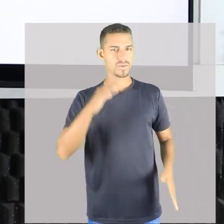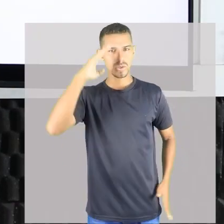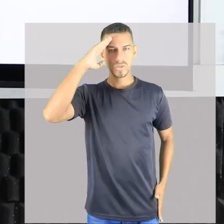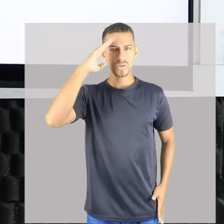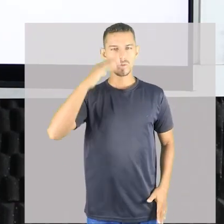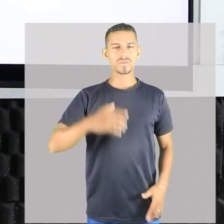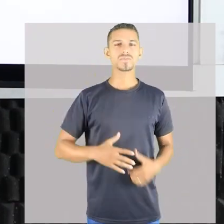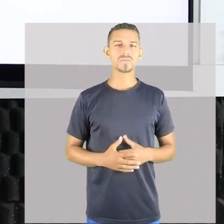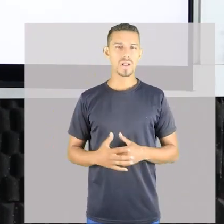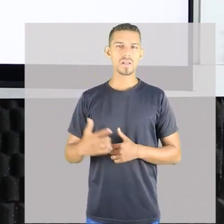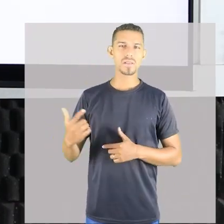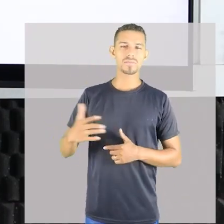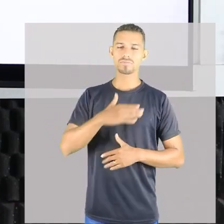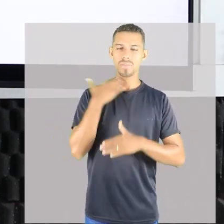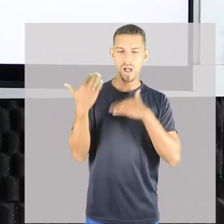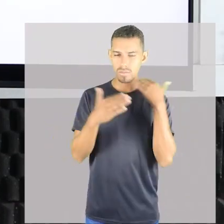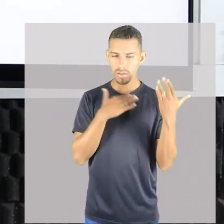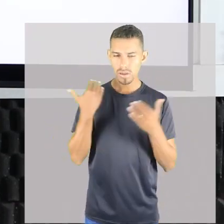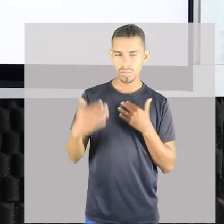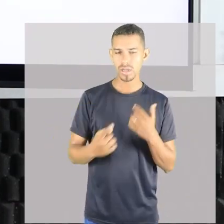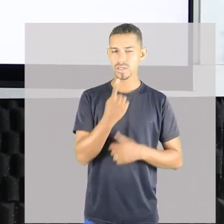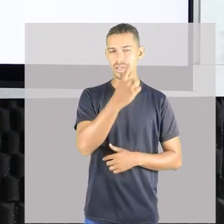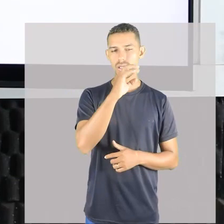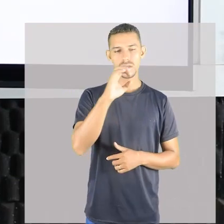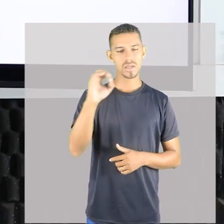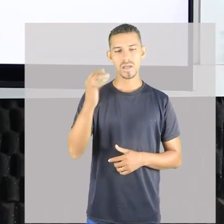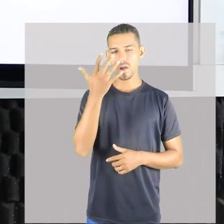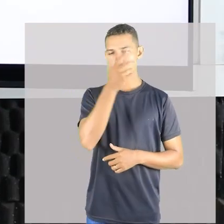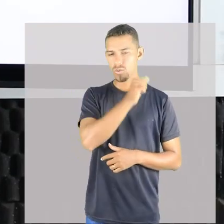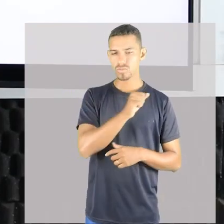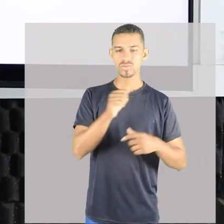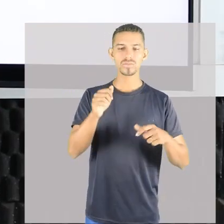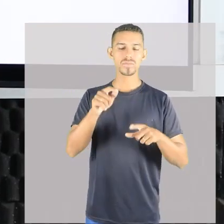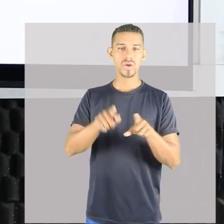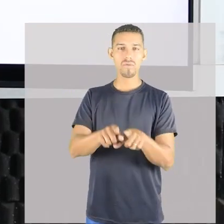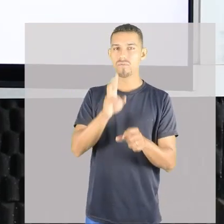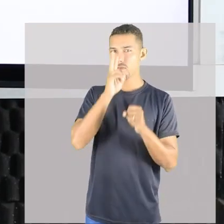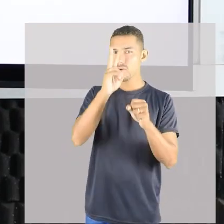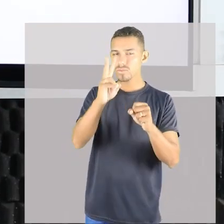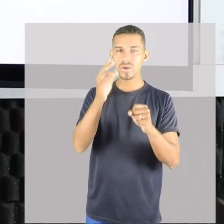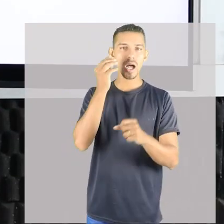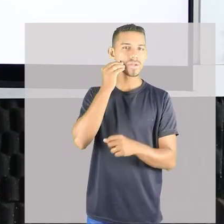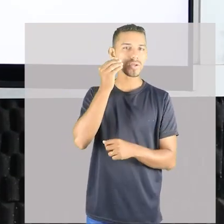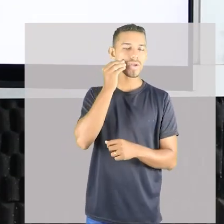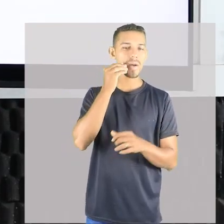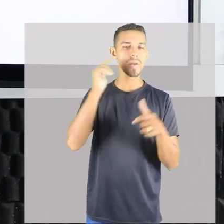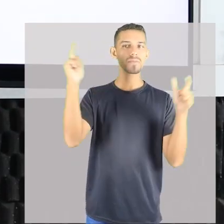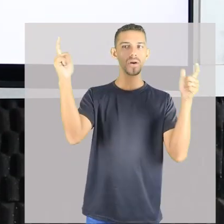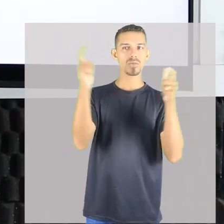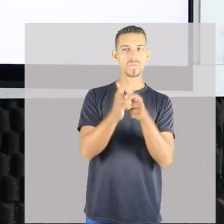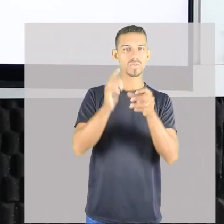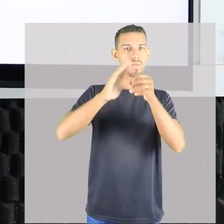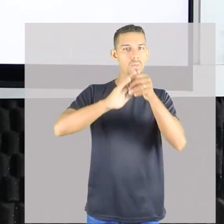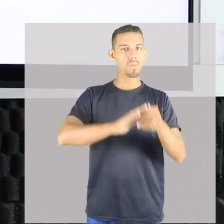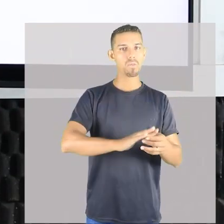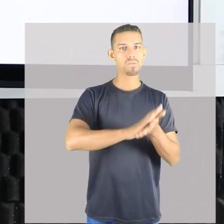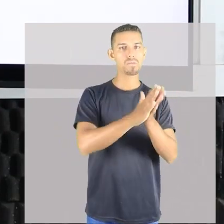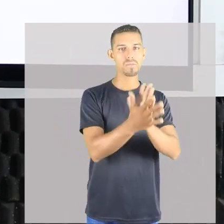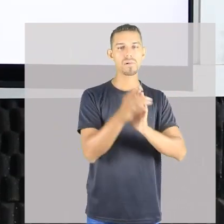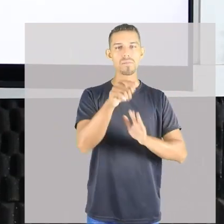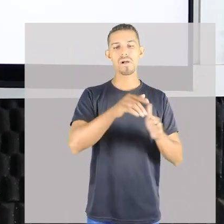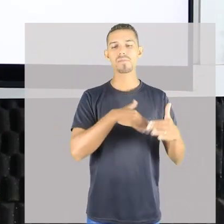força, lembra que eu sempre tenho retomado nas aulas que essa força é utilizada para tentar abafar qualquer tipo de